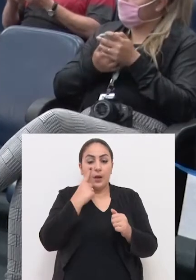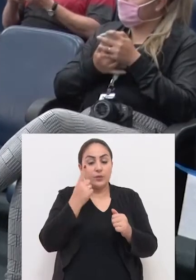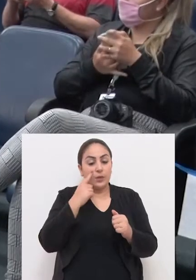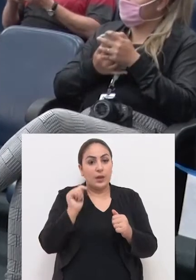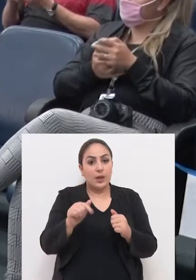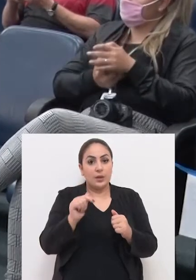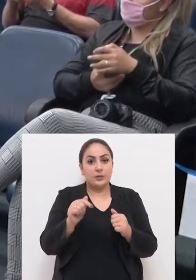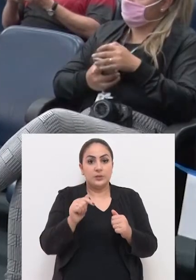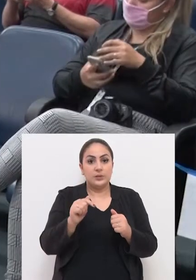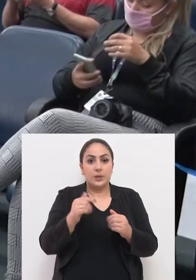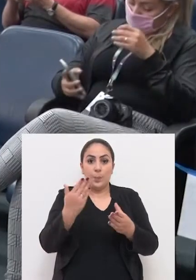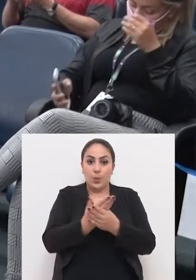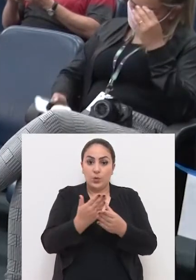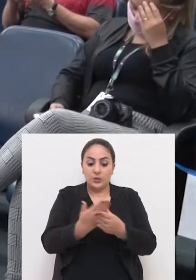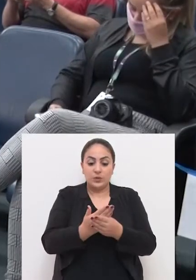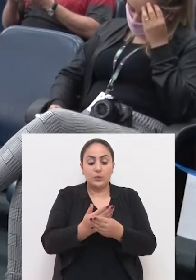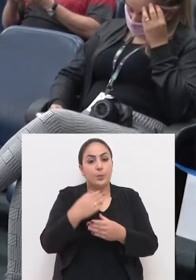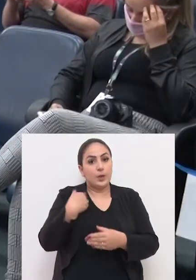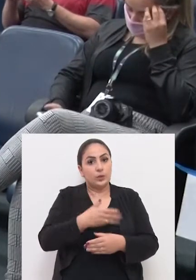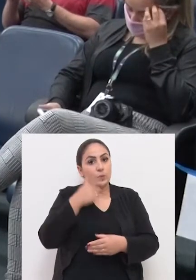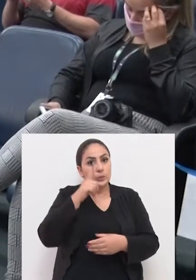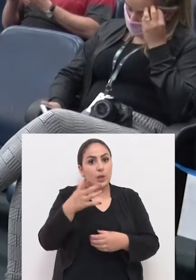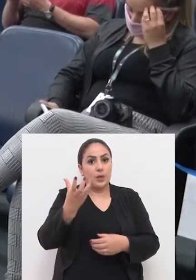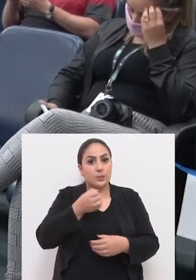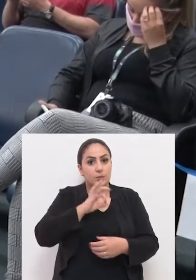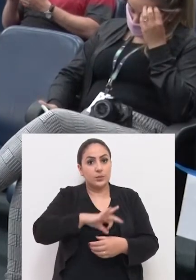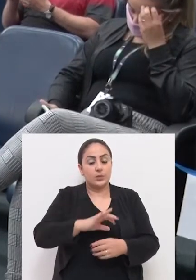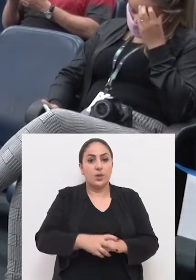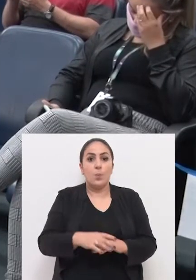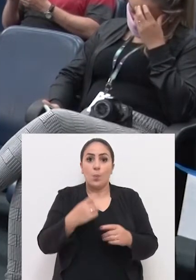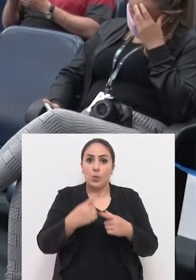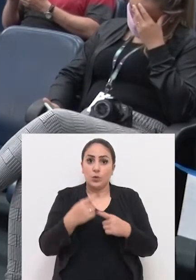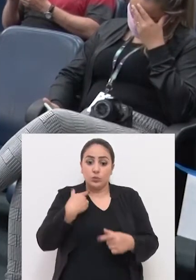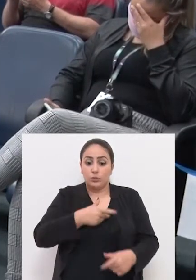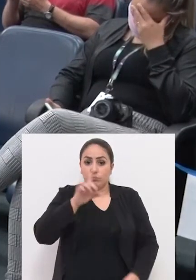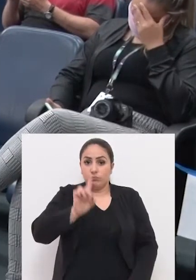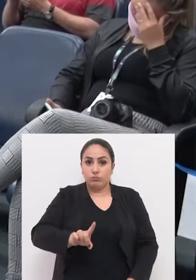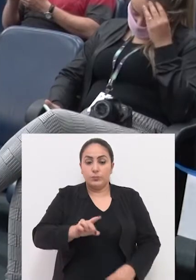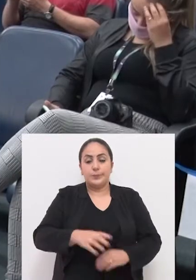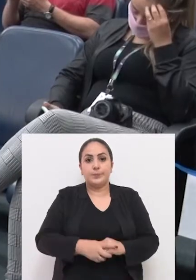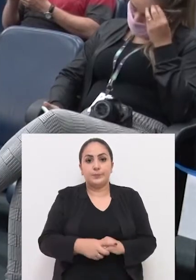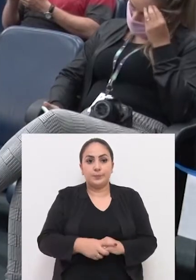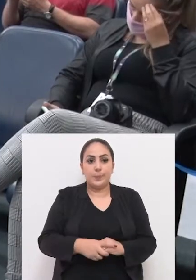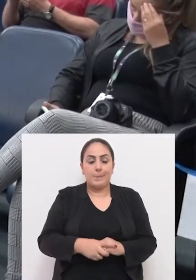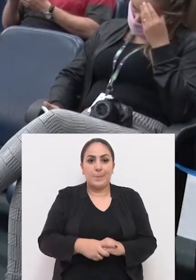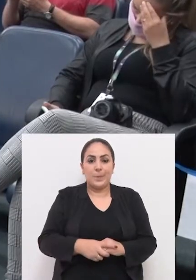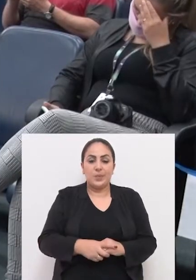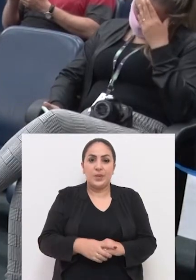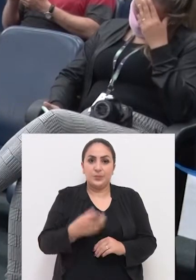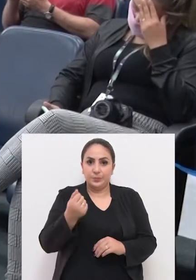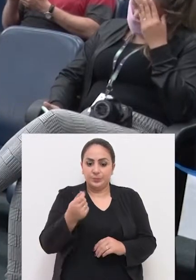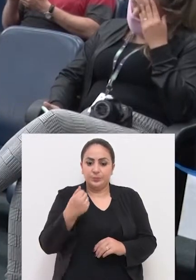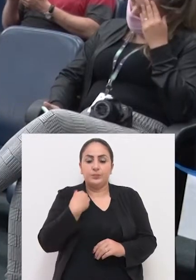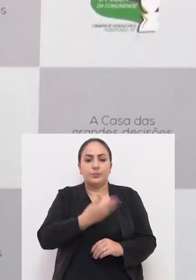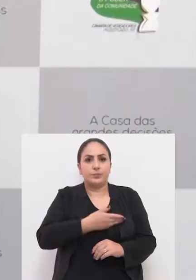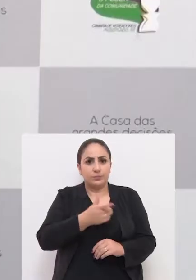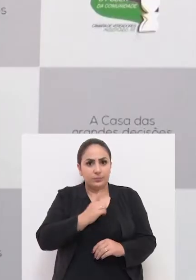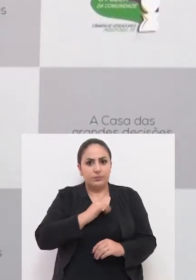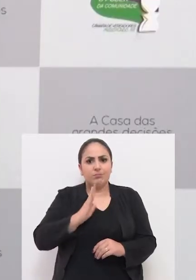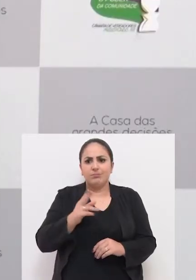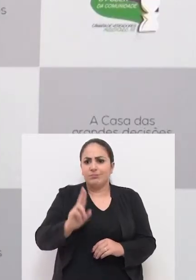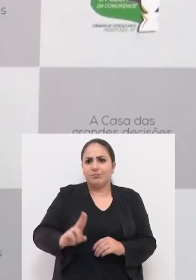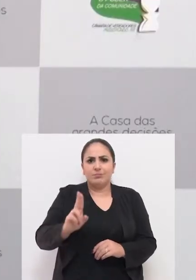pede agilidade nesse processo para nós poder receber, o que é nosso direito. O dinheiro que a